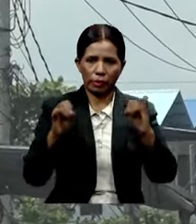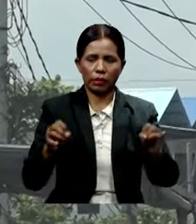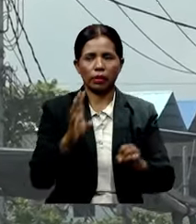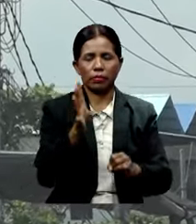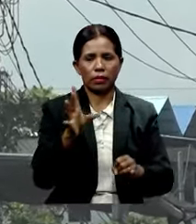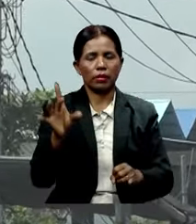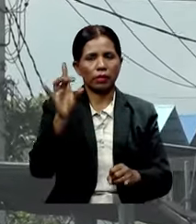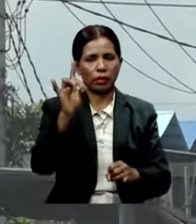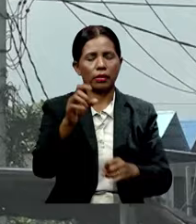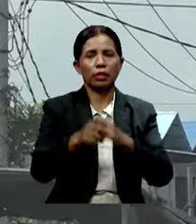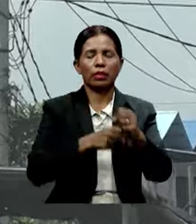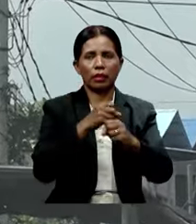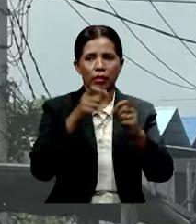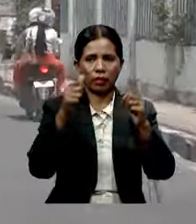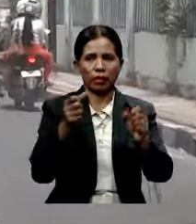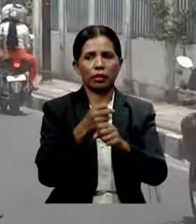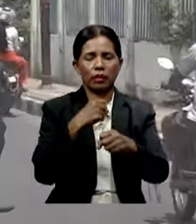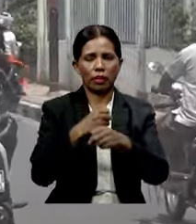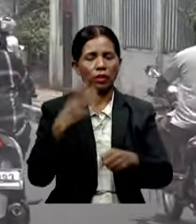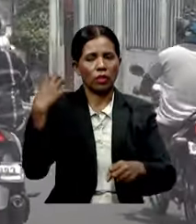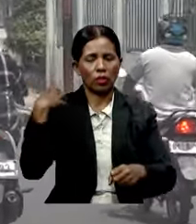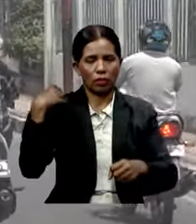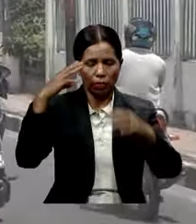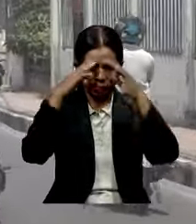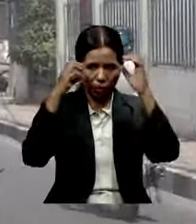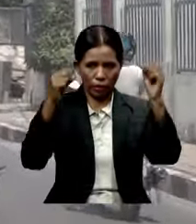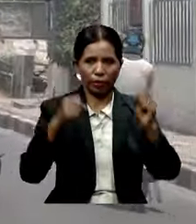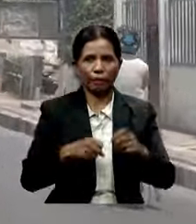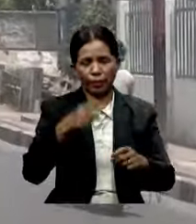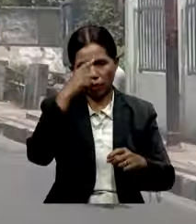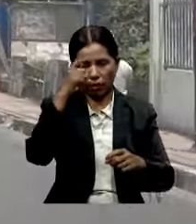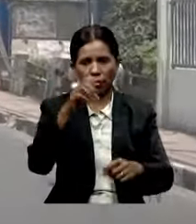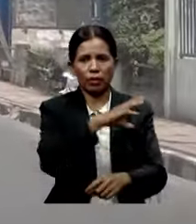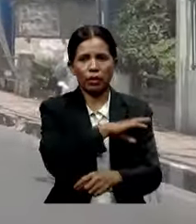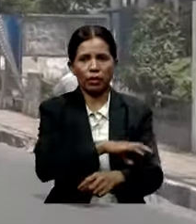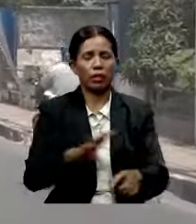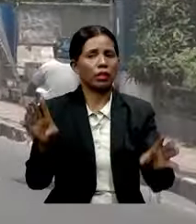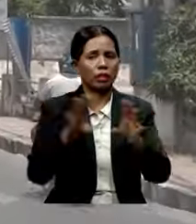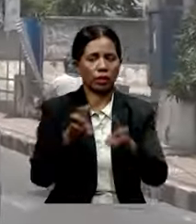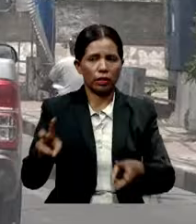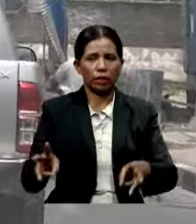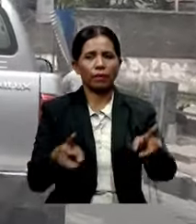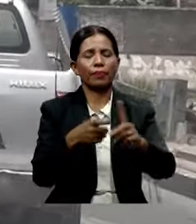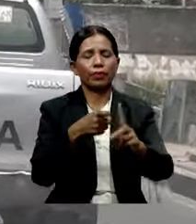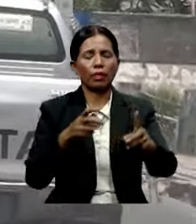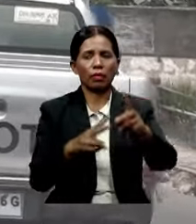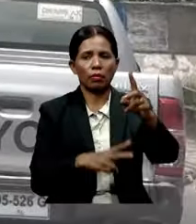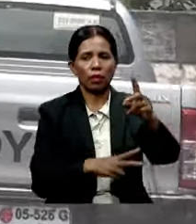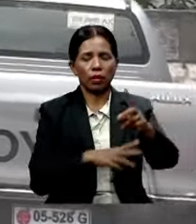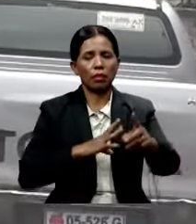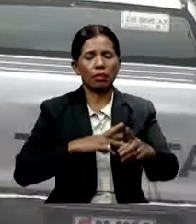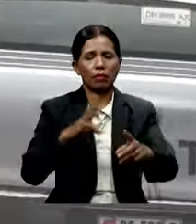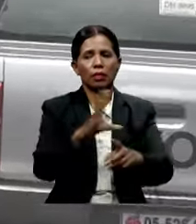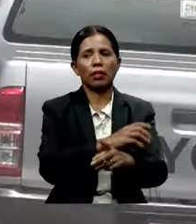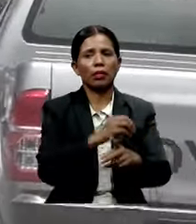Badalahat no Nacional, Tinané, Cialau e Palácio Presidente. Também é parte de segurança ataca a estrada Rússia direção Ponte Bebora to Campo